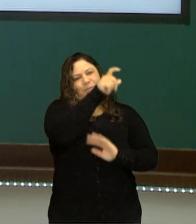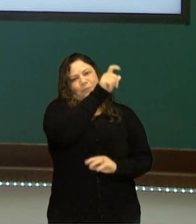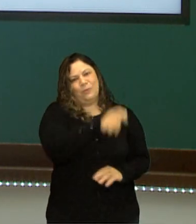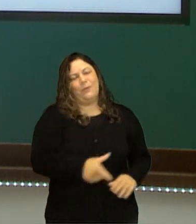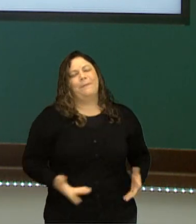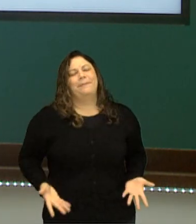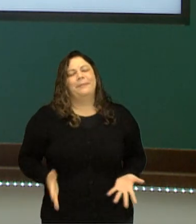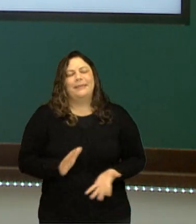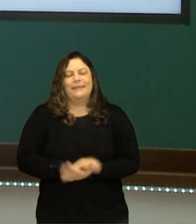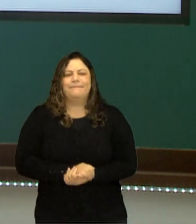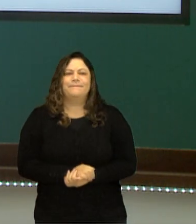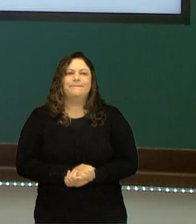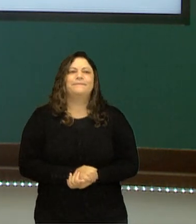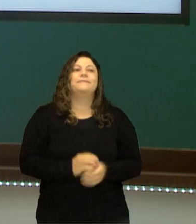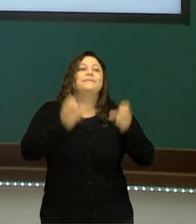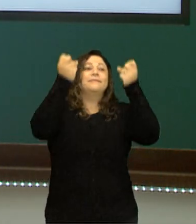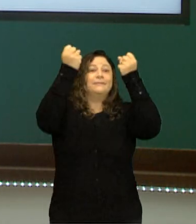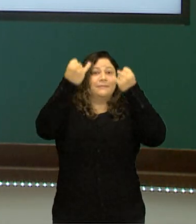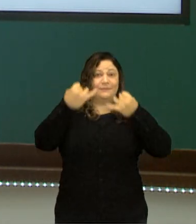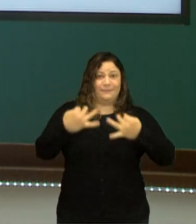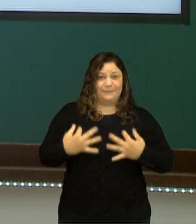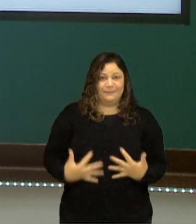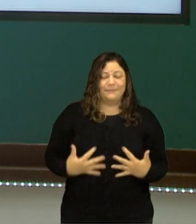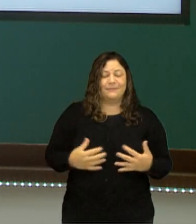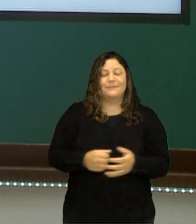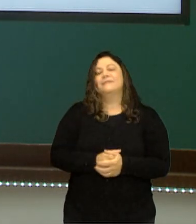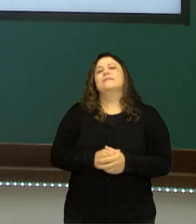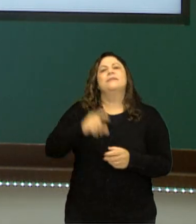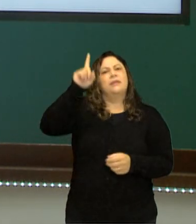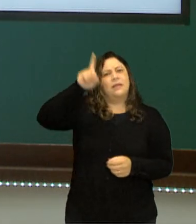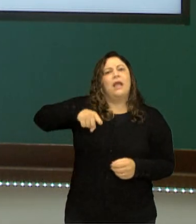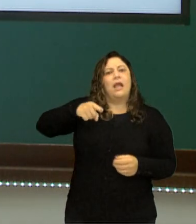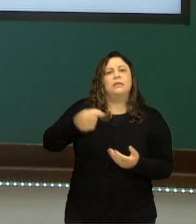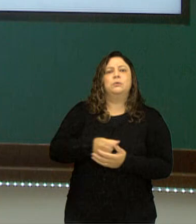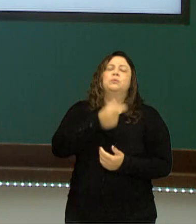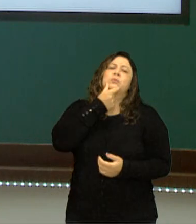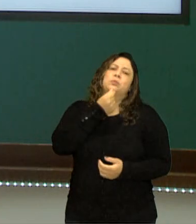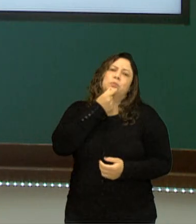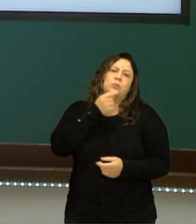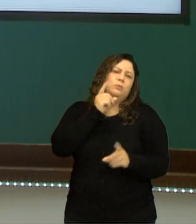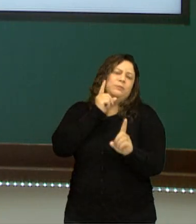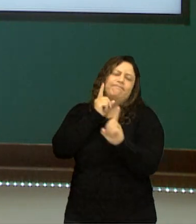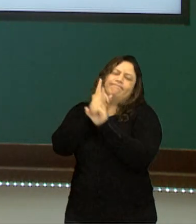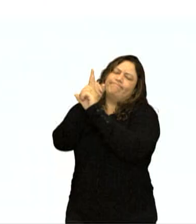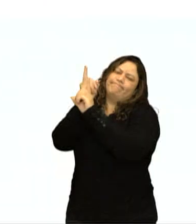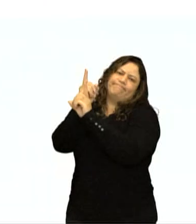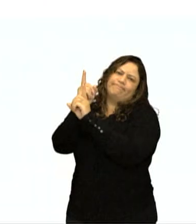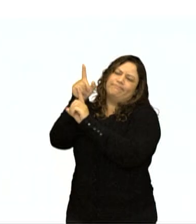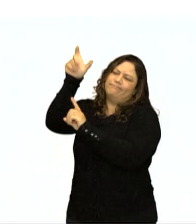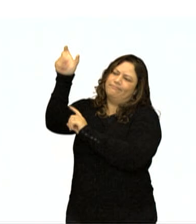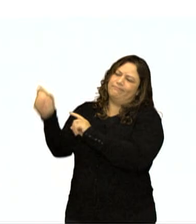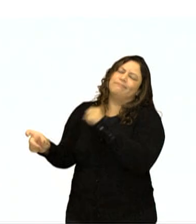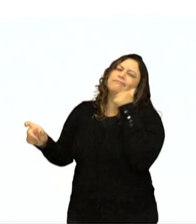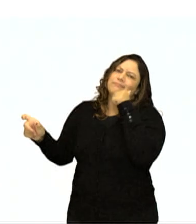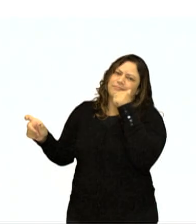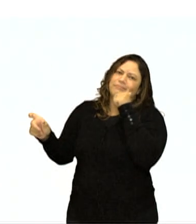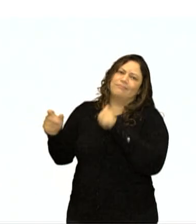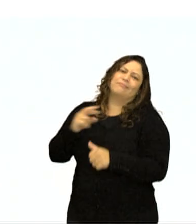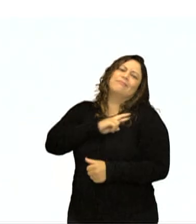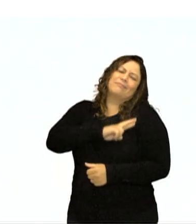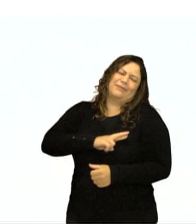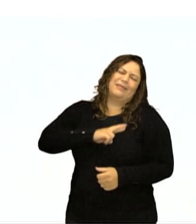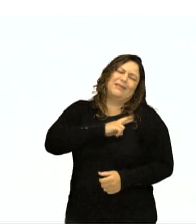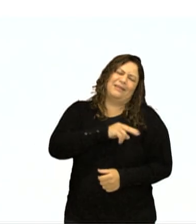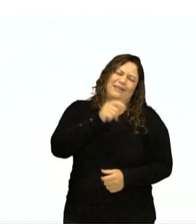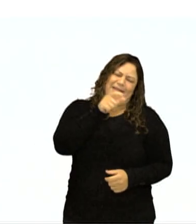encontro, mas ele não conseguiu. E ainda uma revelação, o motivo dele não gostar de paradas de bonde, porque ele teve uma má experiência